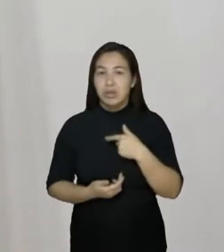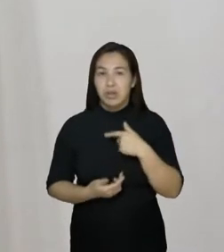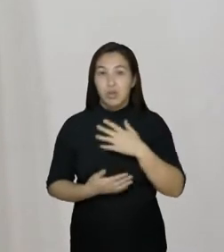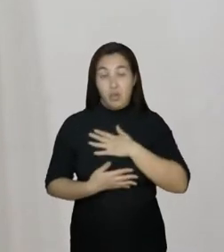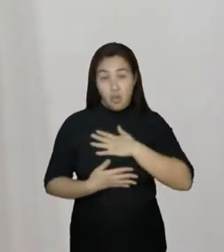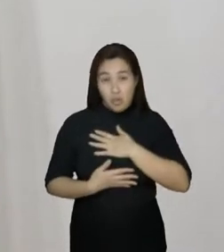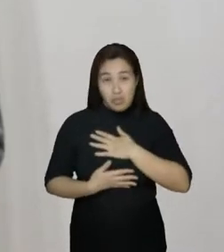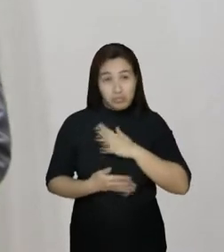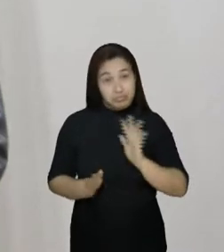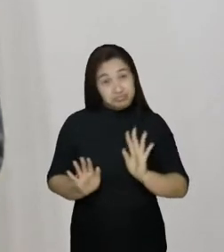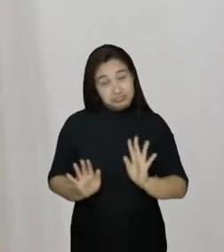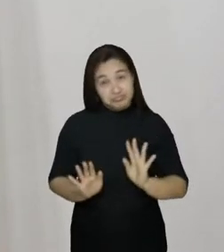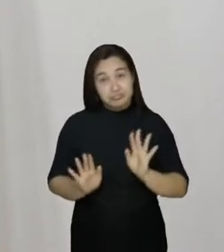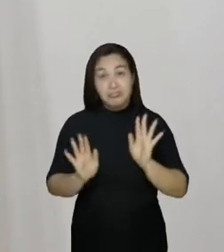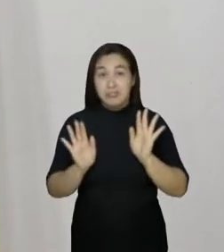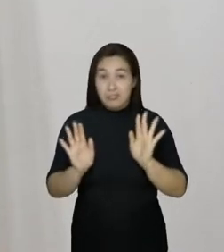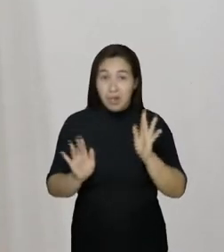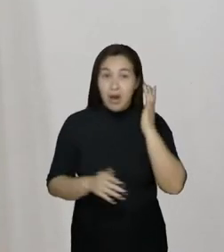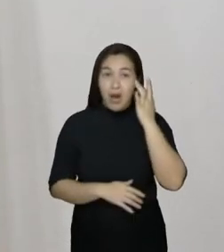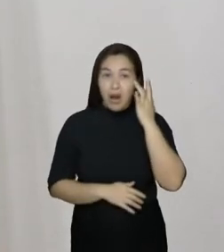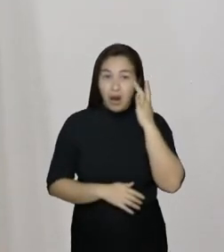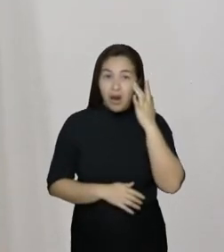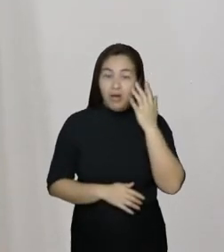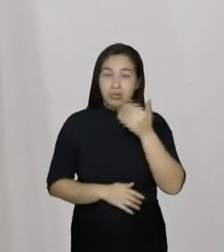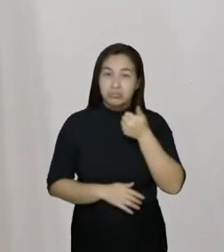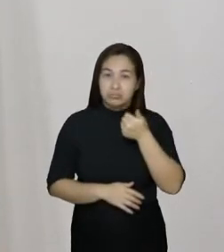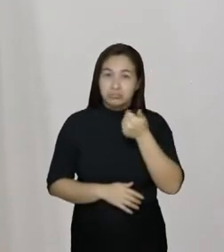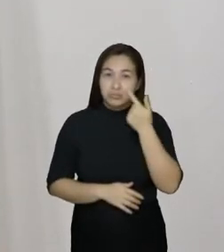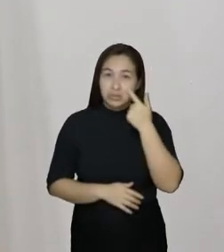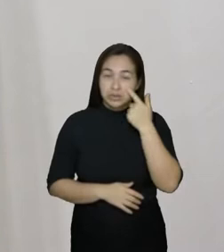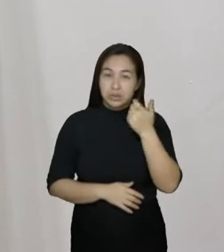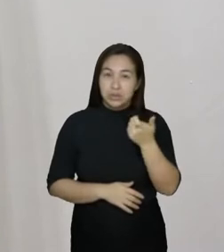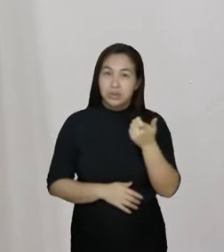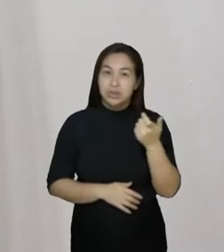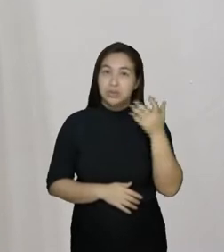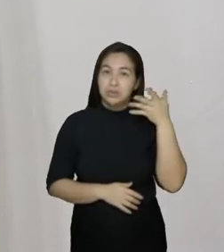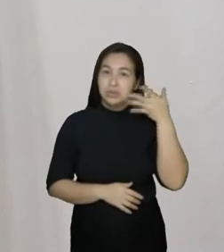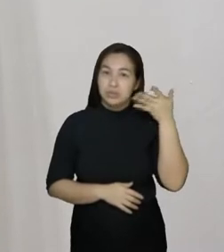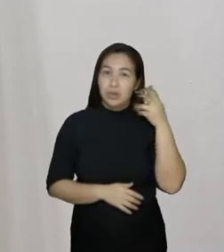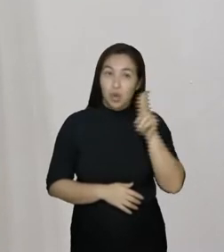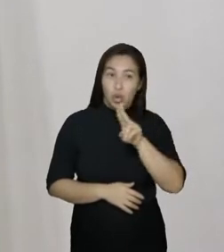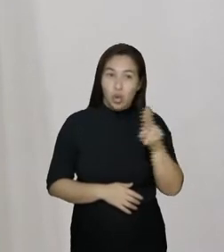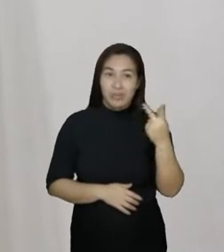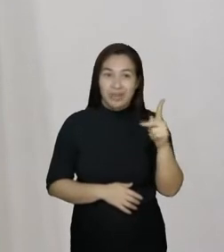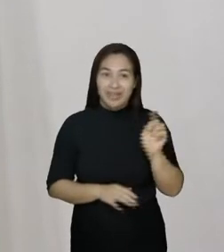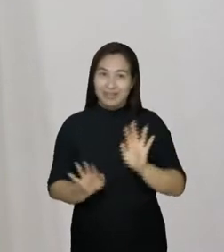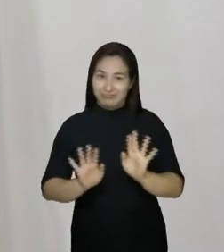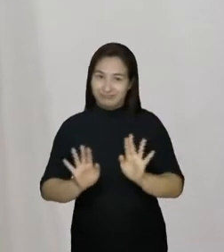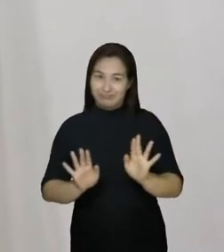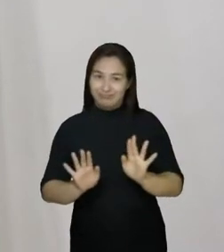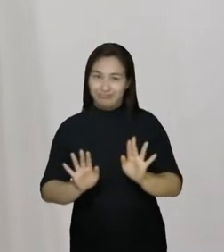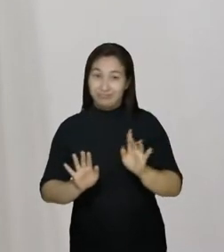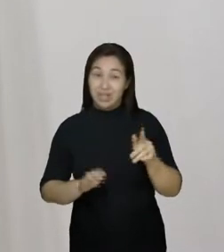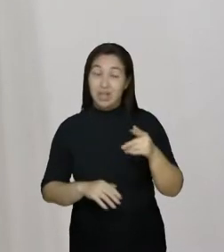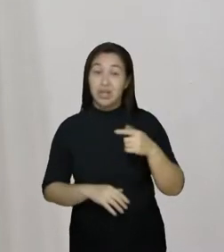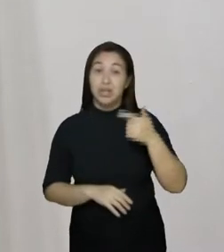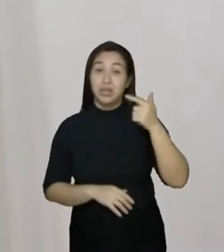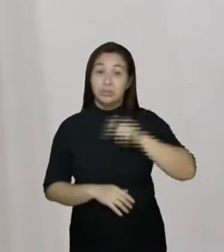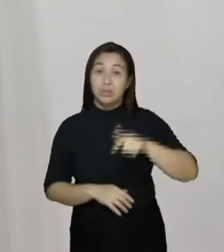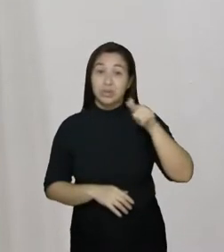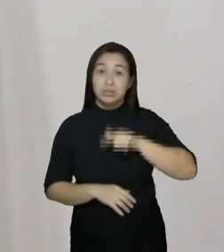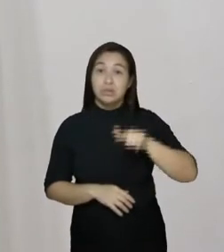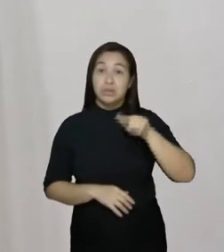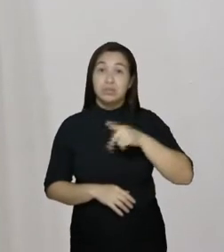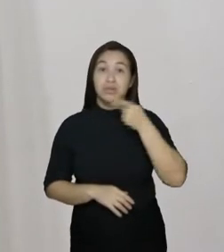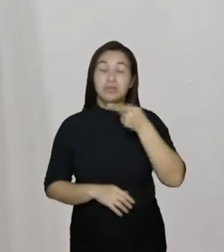acho bem interessante as palestras dele. Não vou citar o nome do mesmo, mas ele costuma repetir um bordão nas suas palestras,